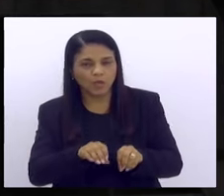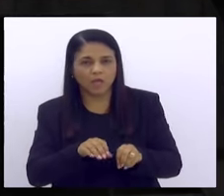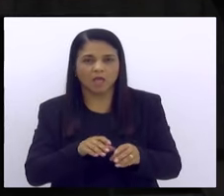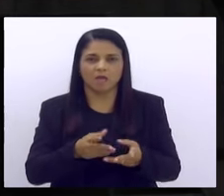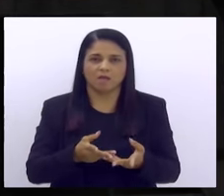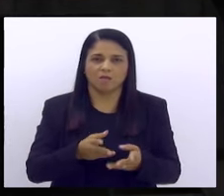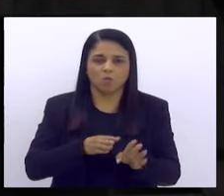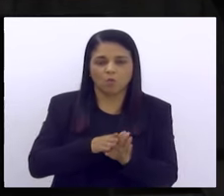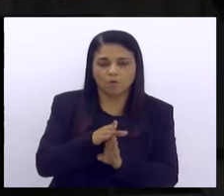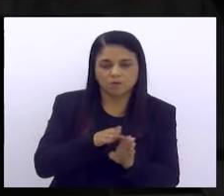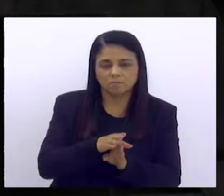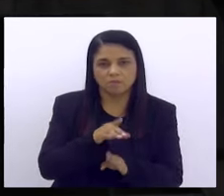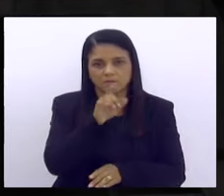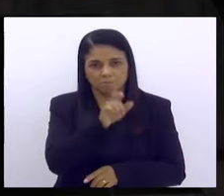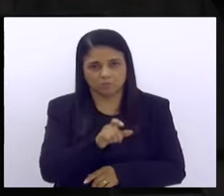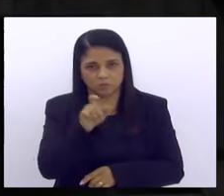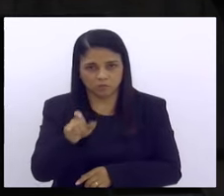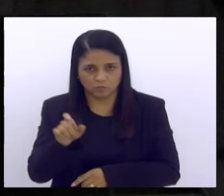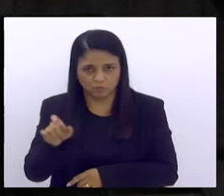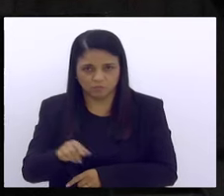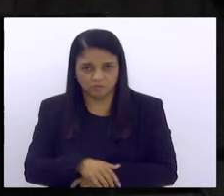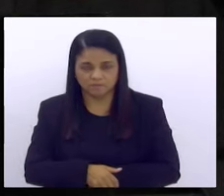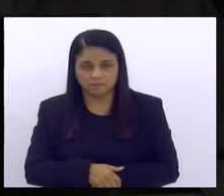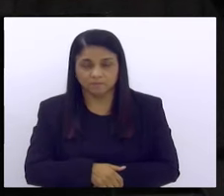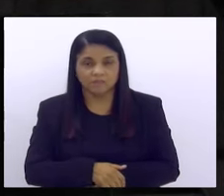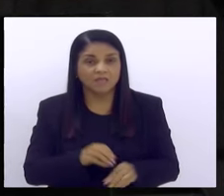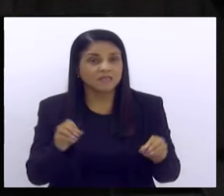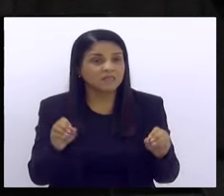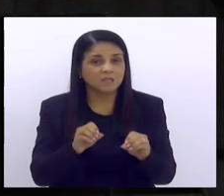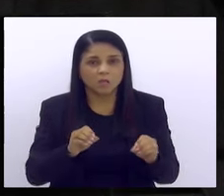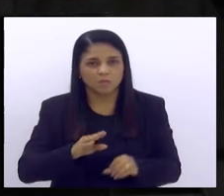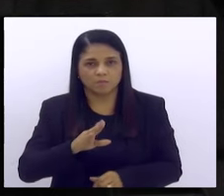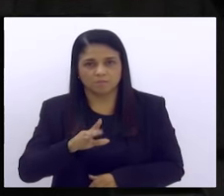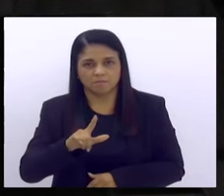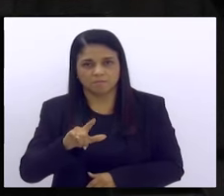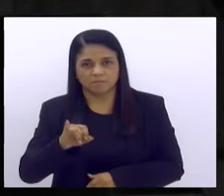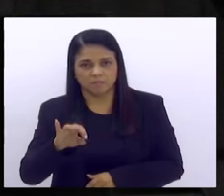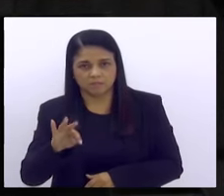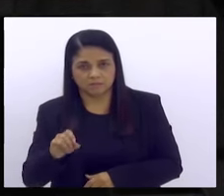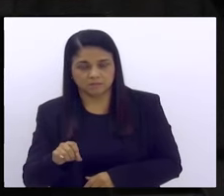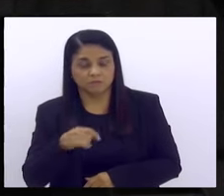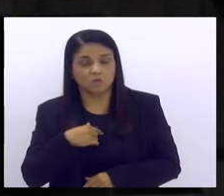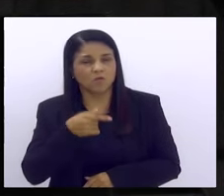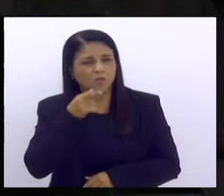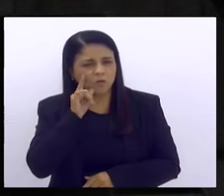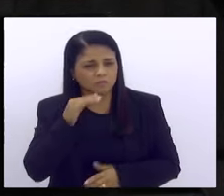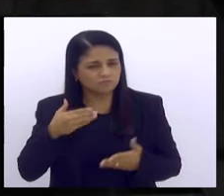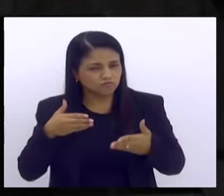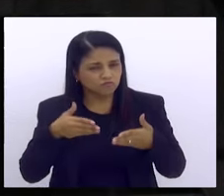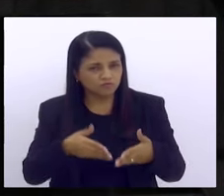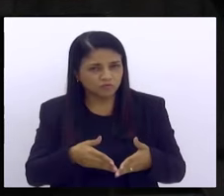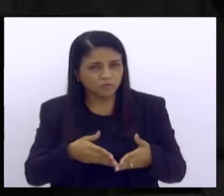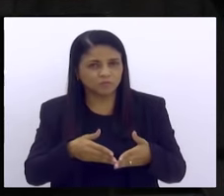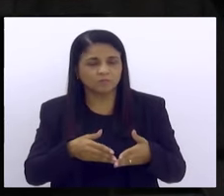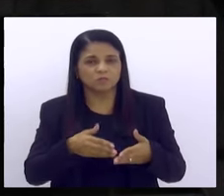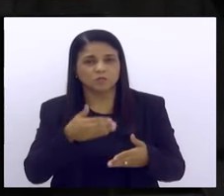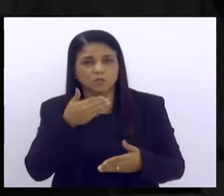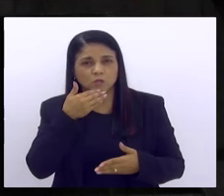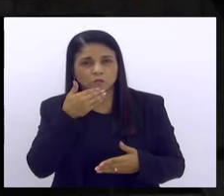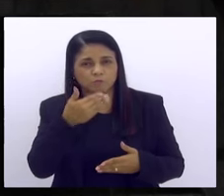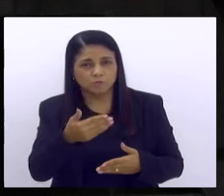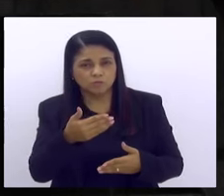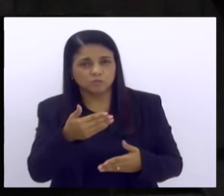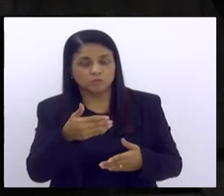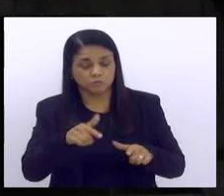as pessoas. Nenhuma delas. Ontem, quando nós chegamos lá e pedimos a ordem